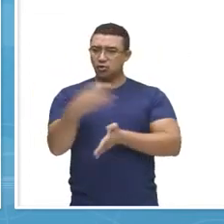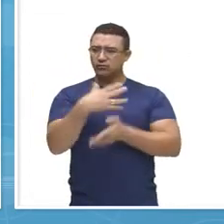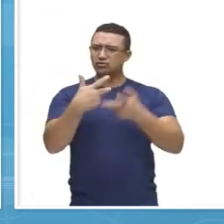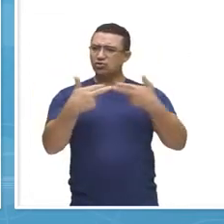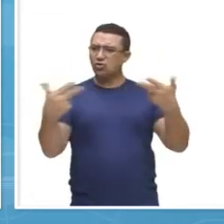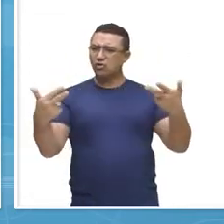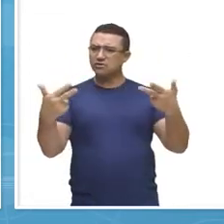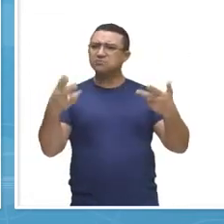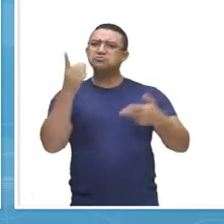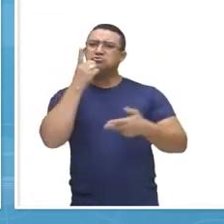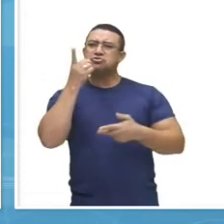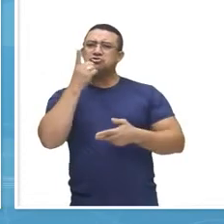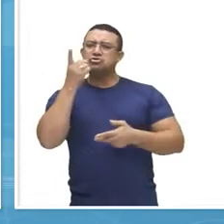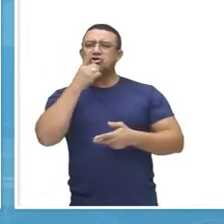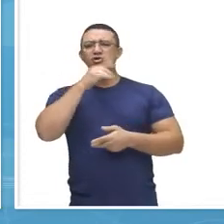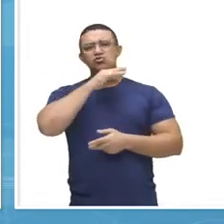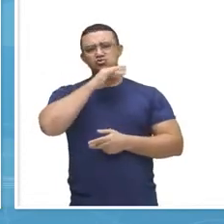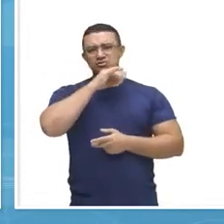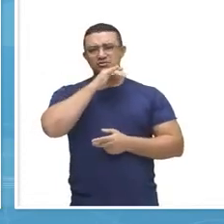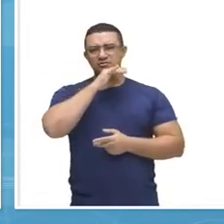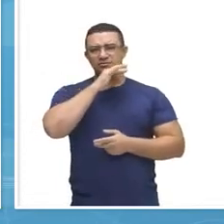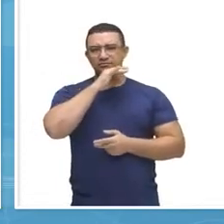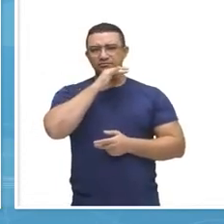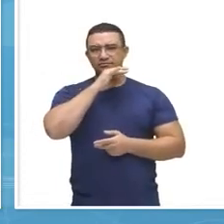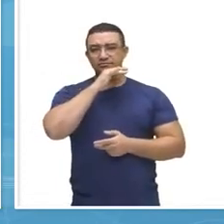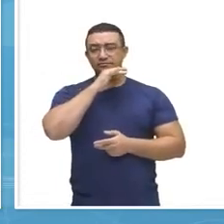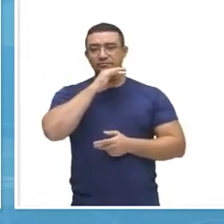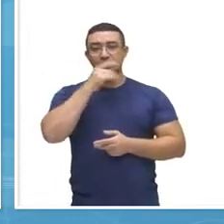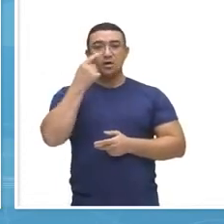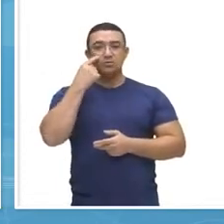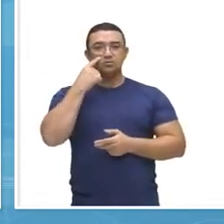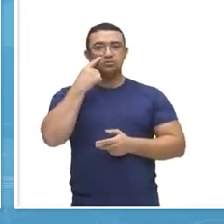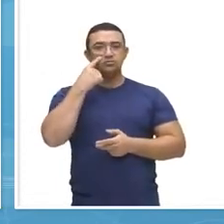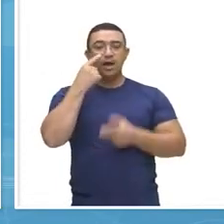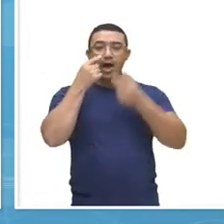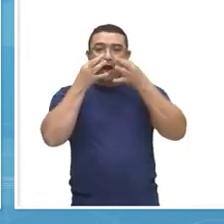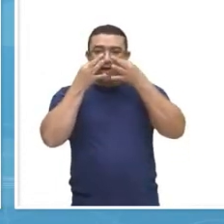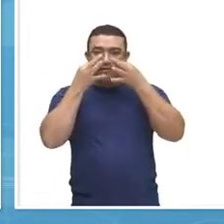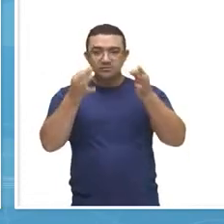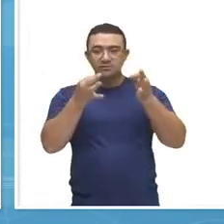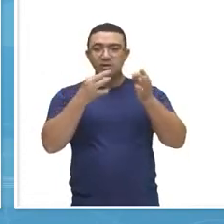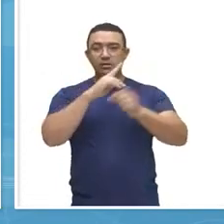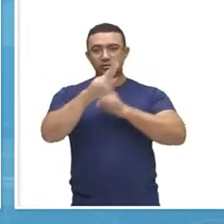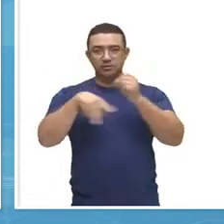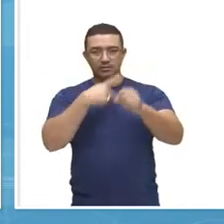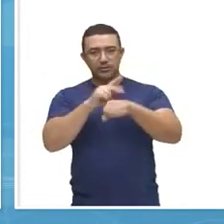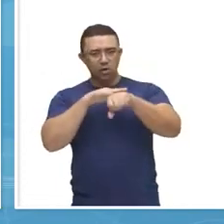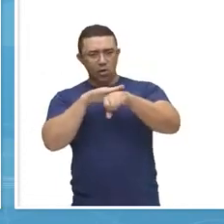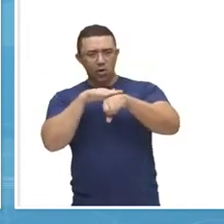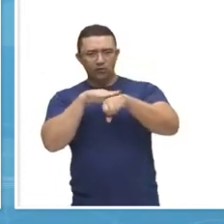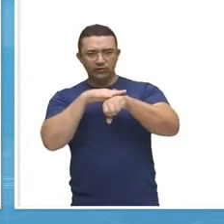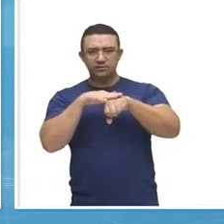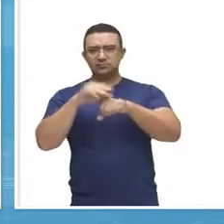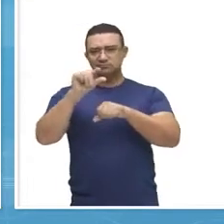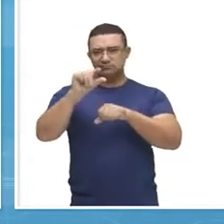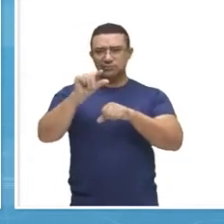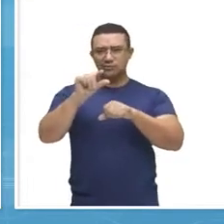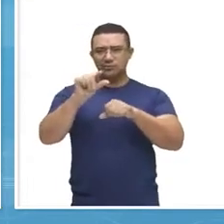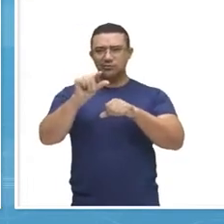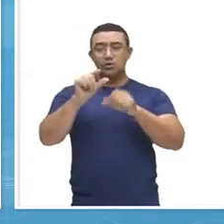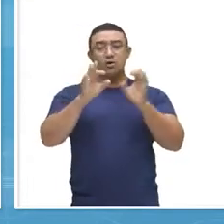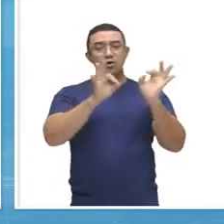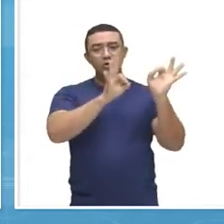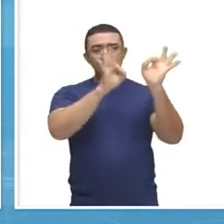Que estragam aí com o dia de qualquer pessoa. Acompanhe aí, tá? Depois a gente comenta um pouquinho aí sobre esse